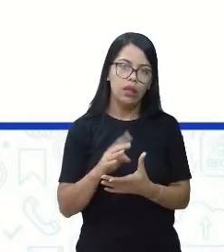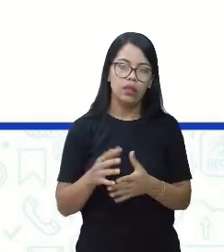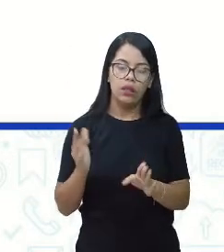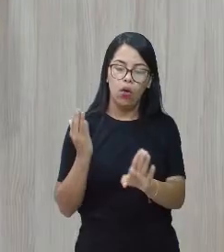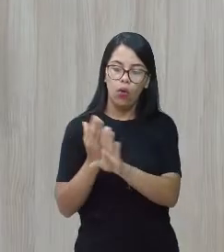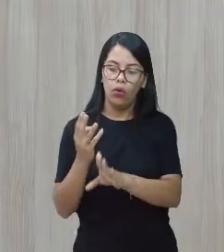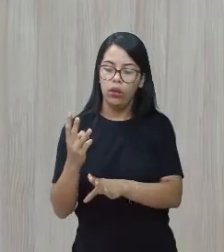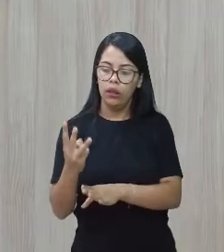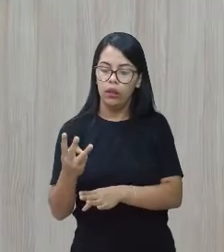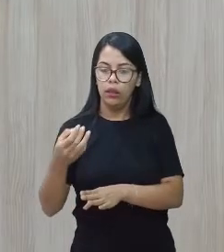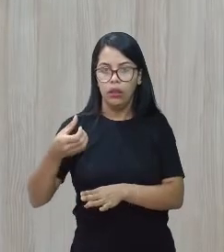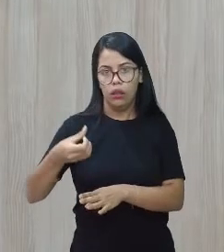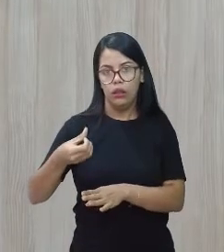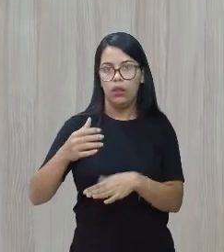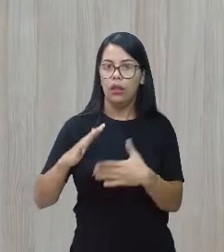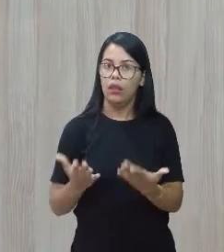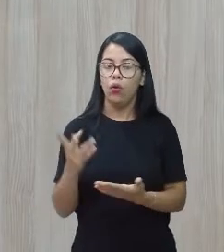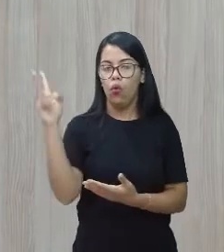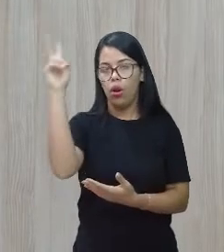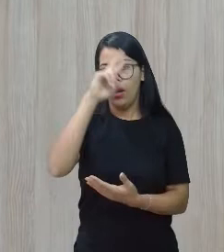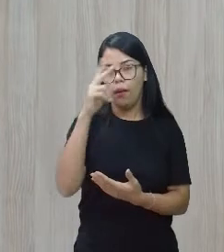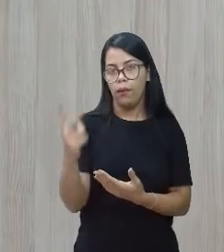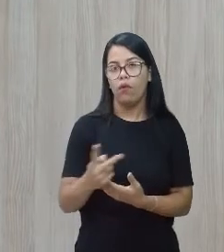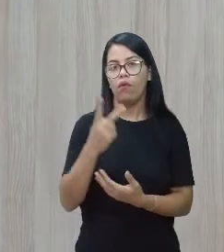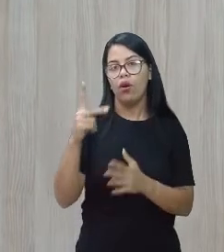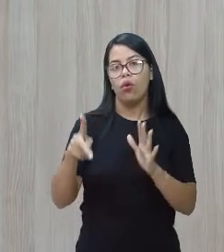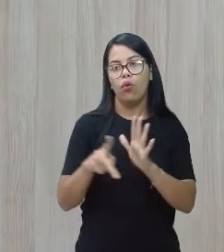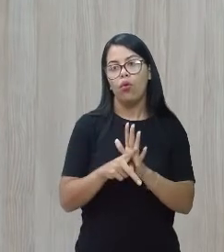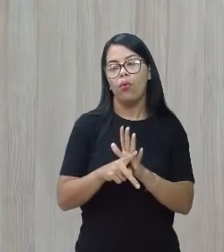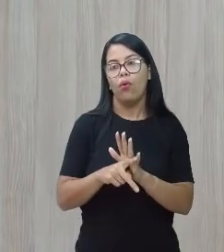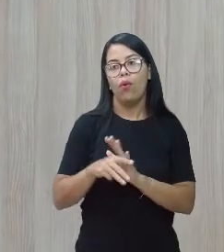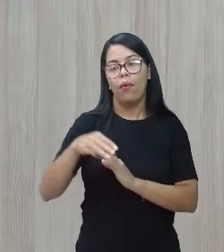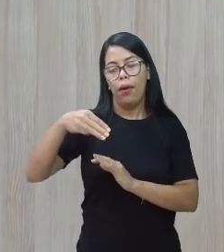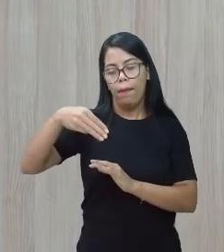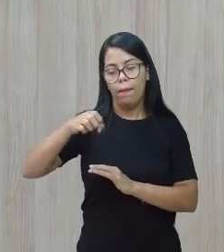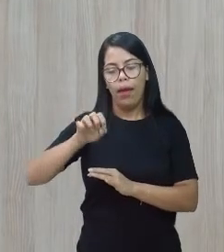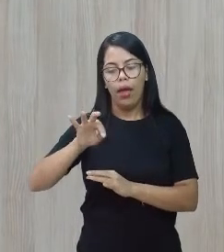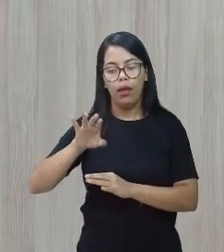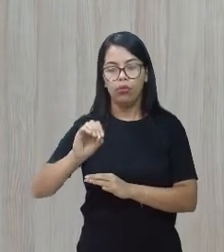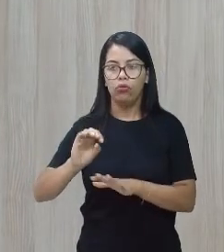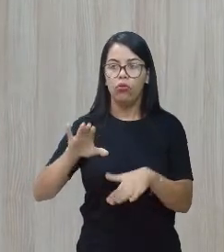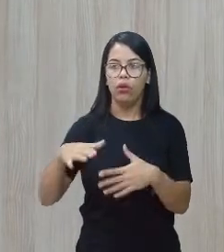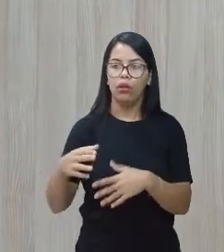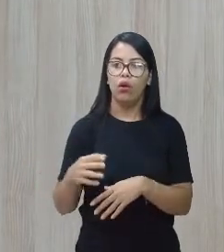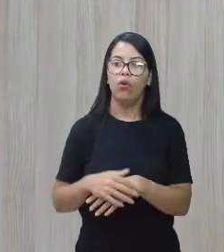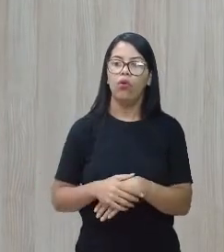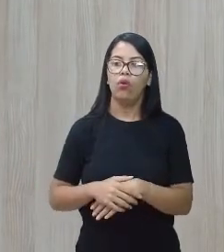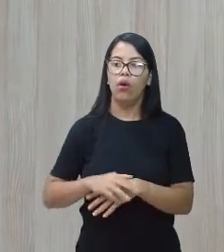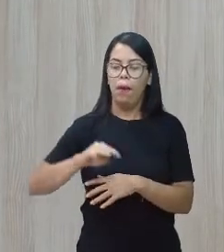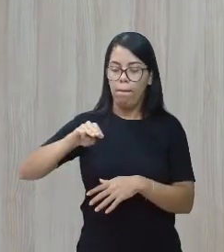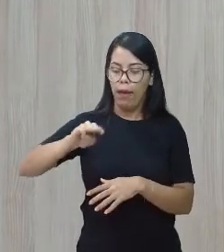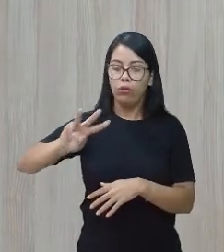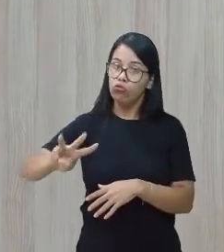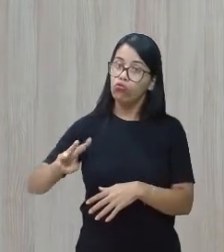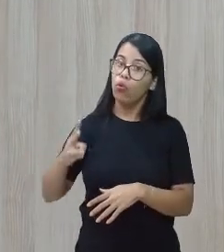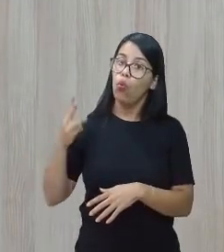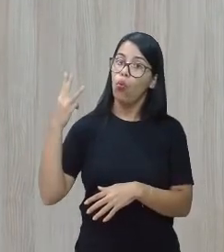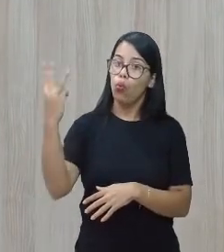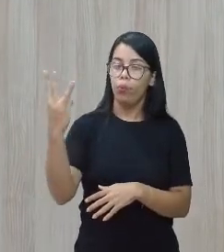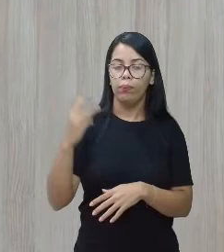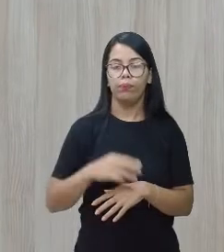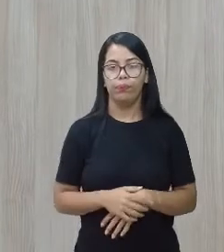36. E lembra, esses valores aí estão em metros, então o volume vai ser 36